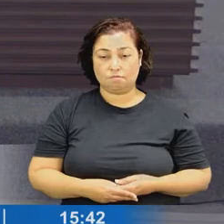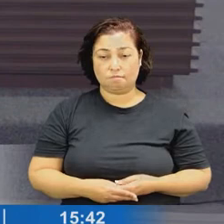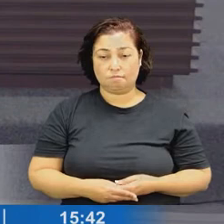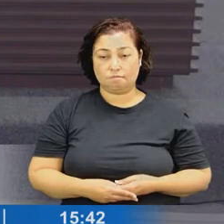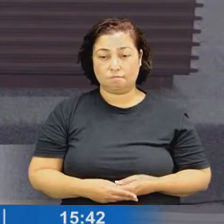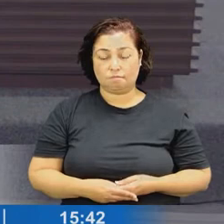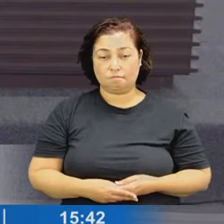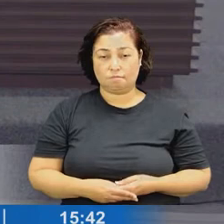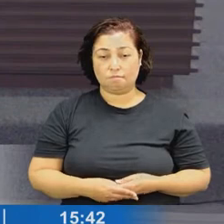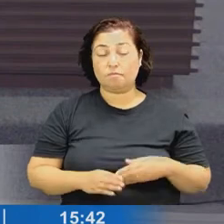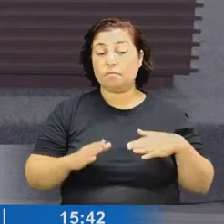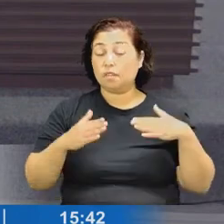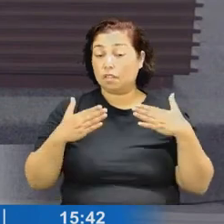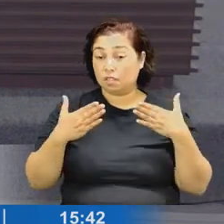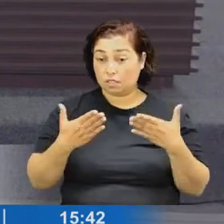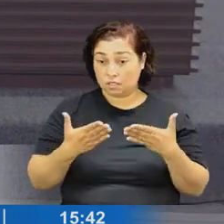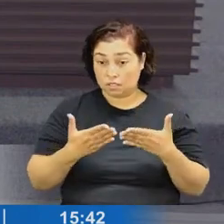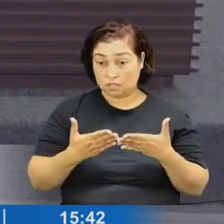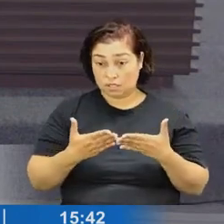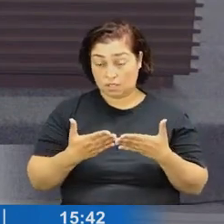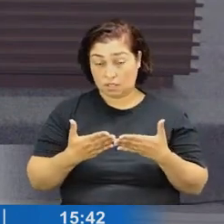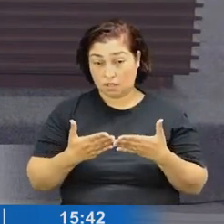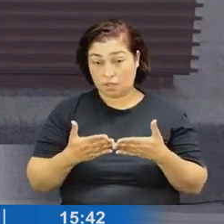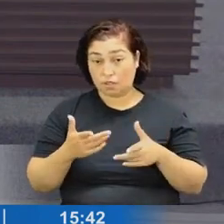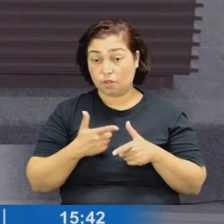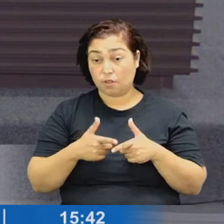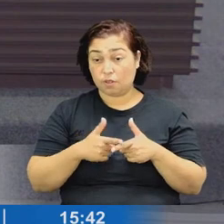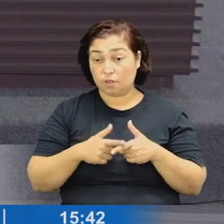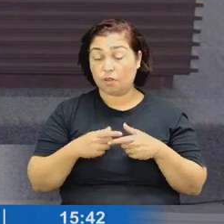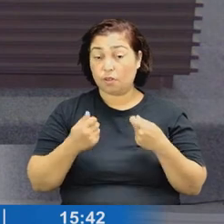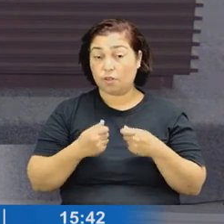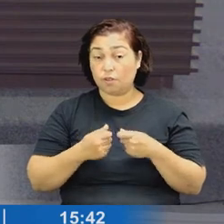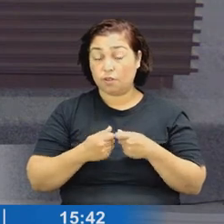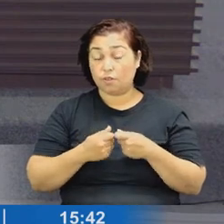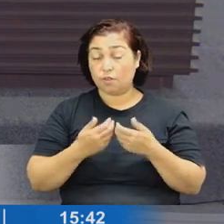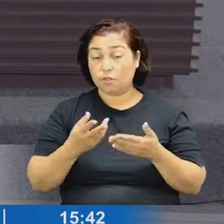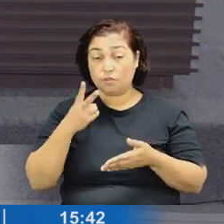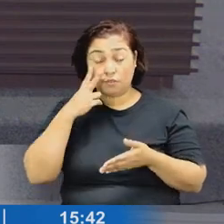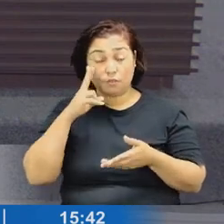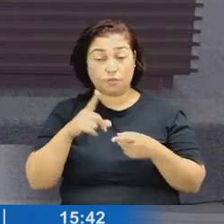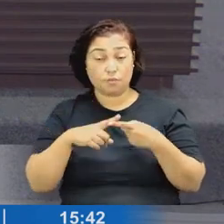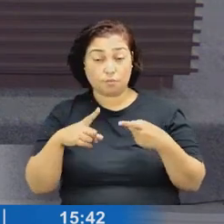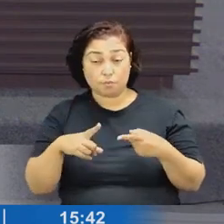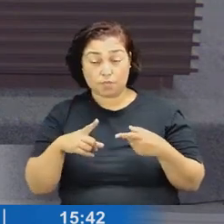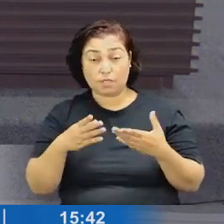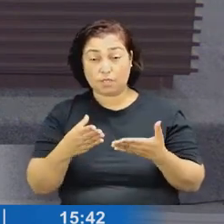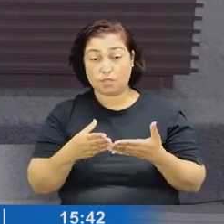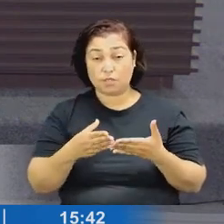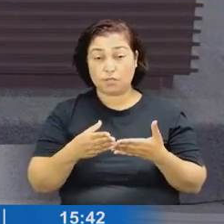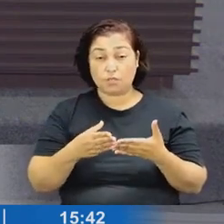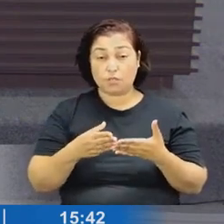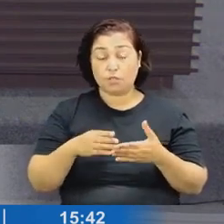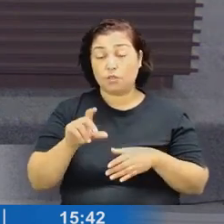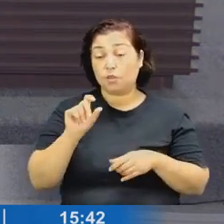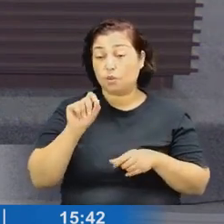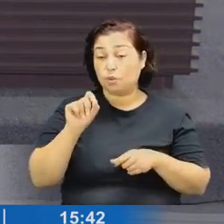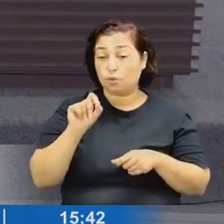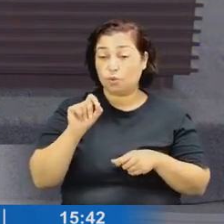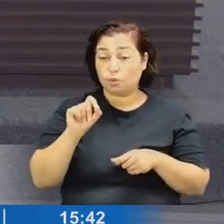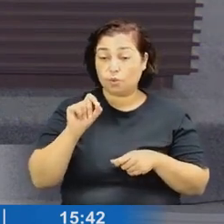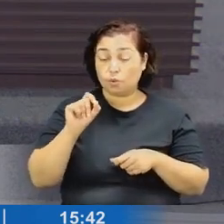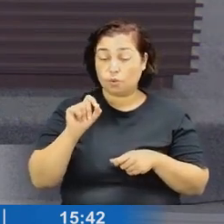então aí tinha que ver o problema tinha que ver dentro dessa questão do segmento mais né O que que a galera do